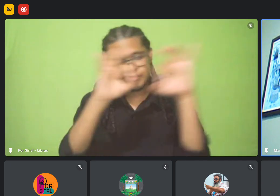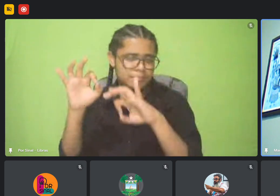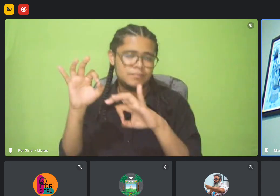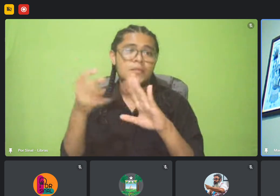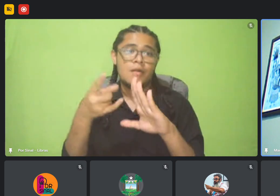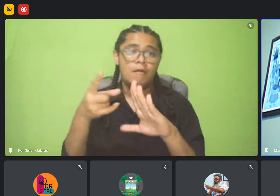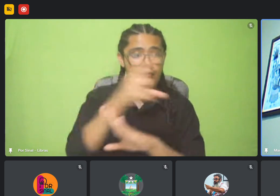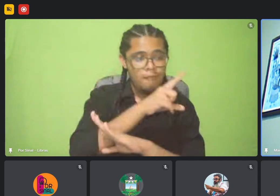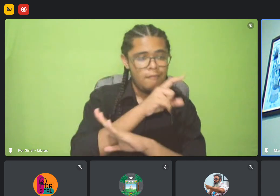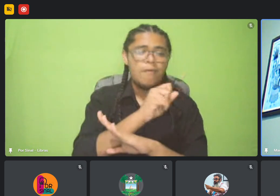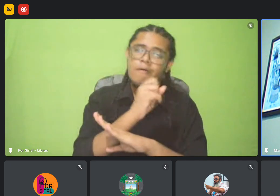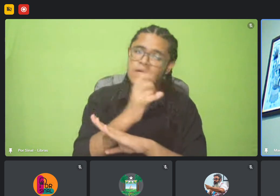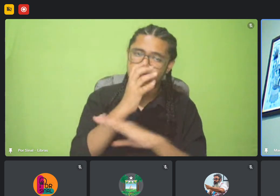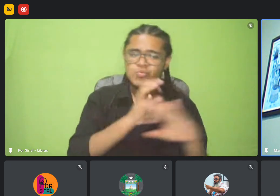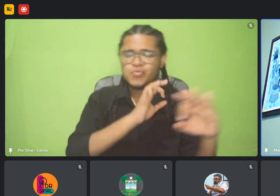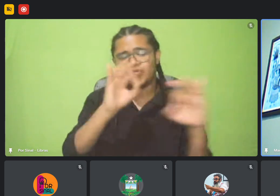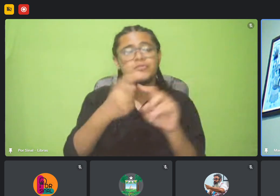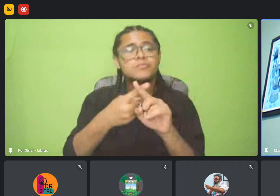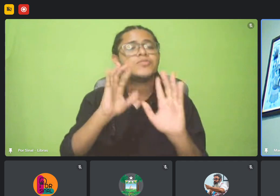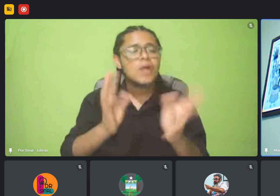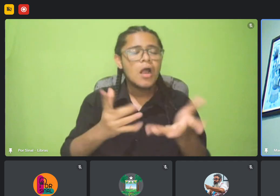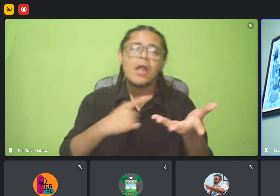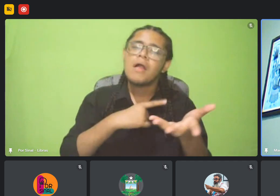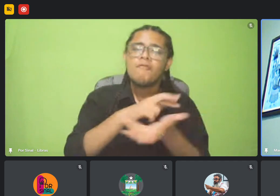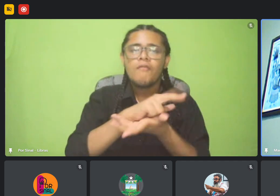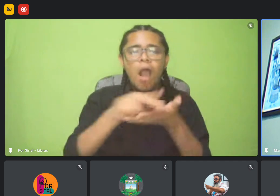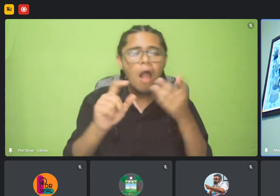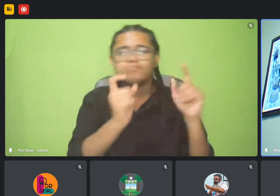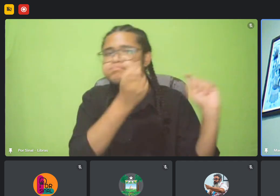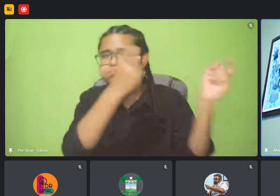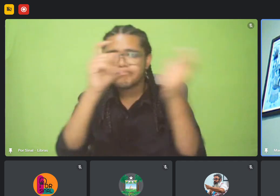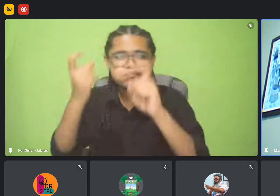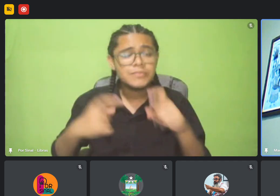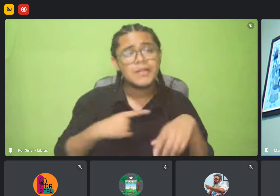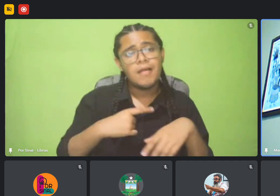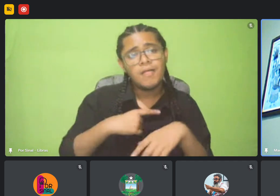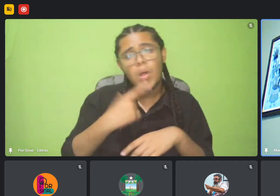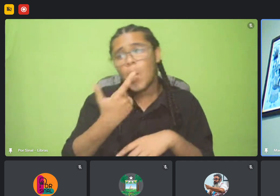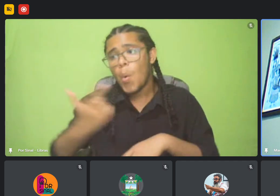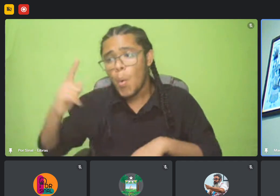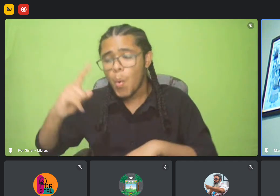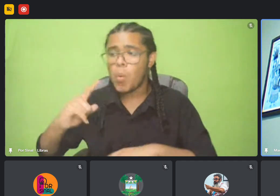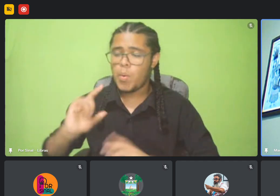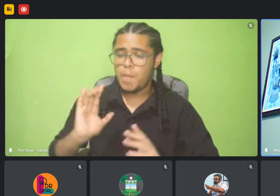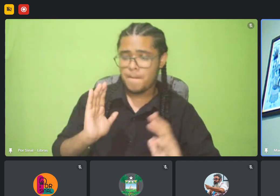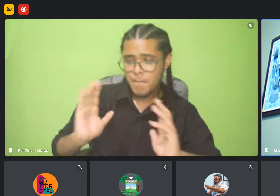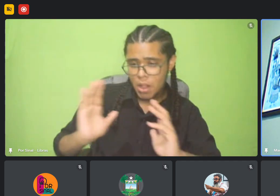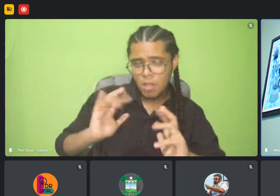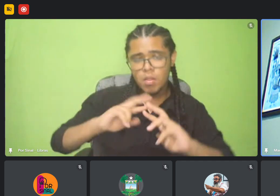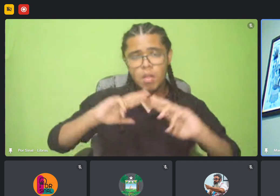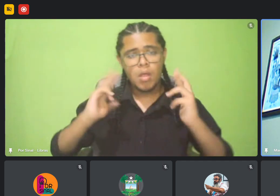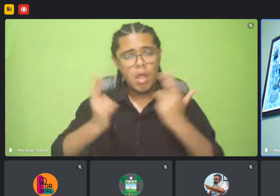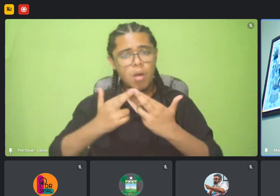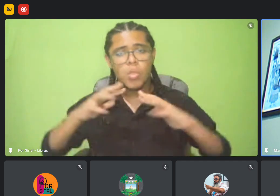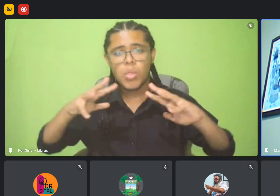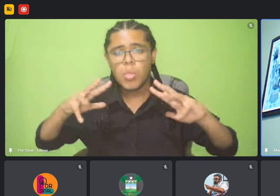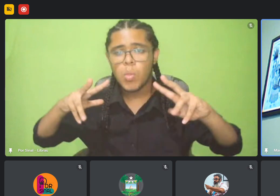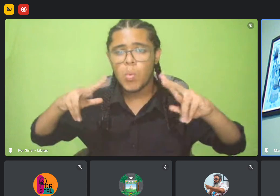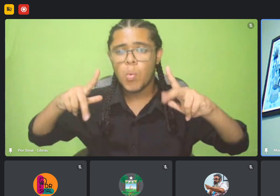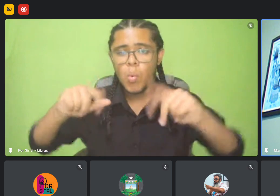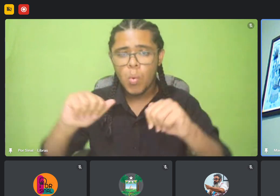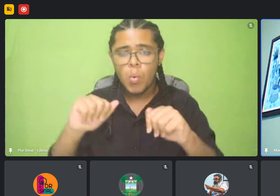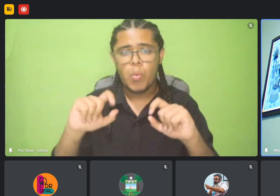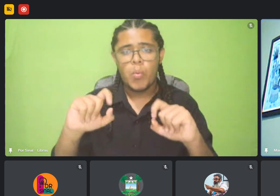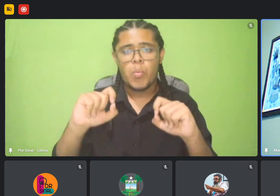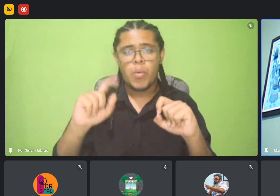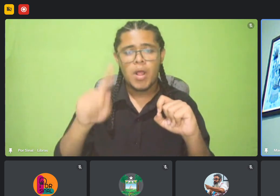YouTube, que é no Cultura RN Vídeos, tem os outros momentos, as nossas reuniões, de todas as câmaras